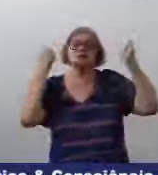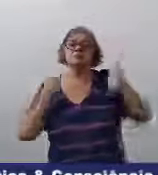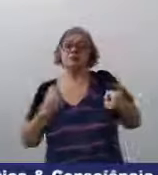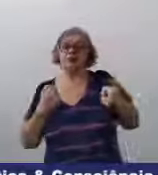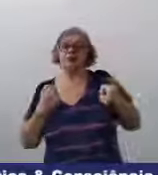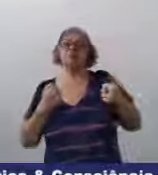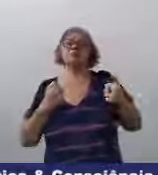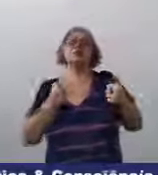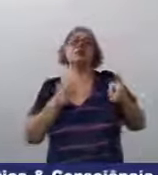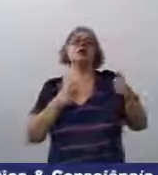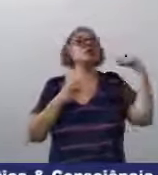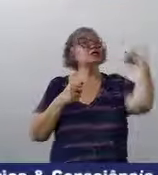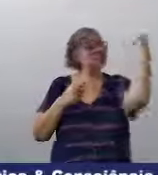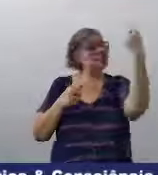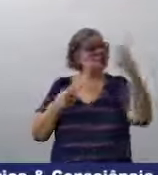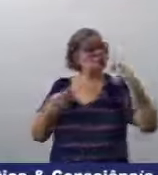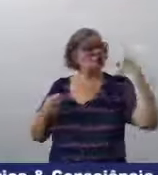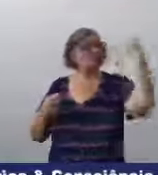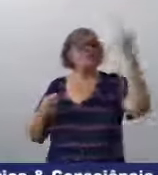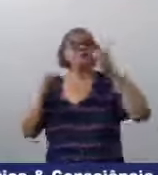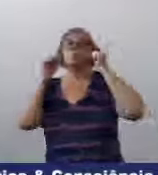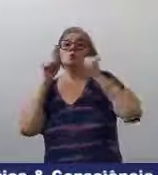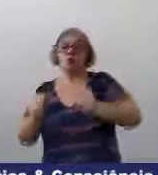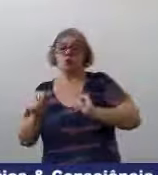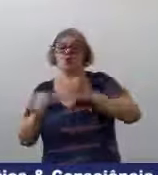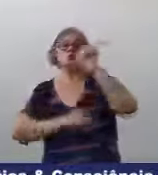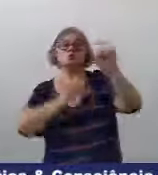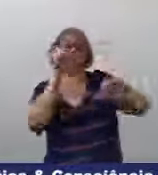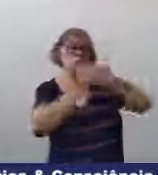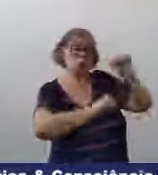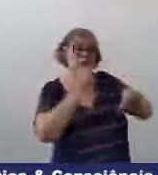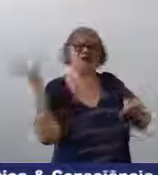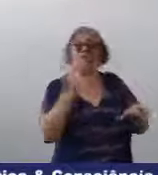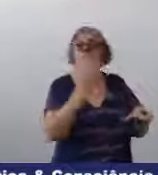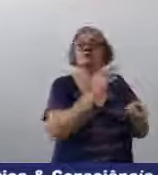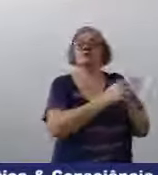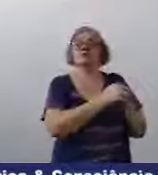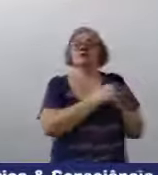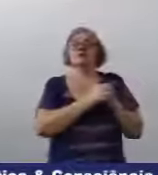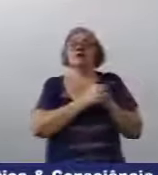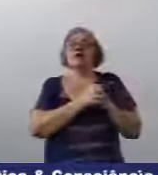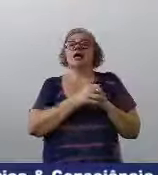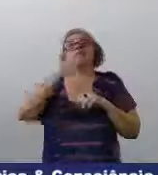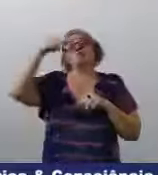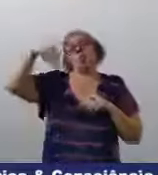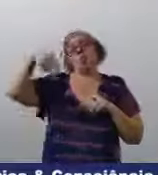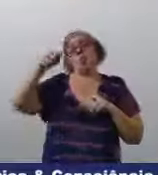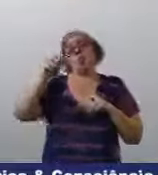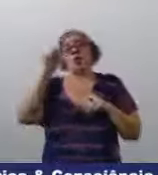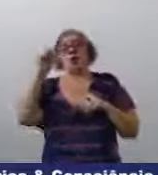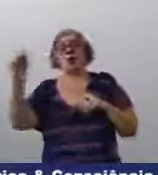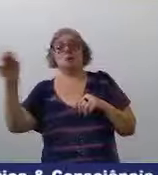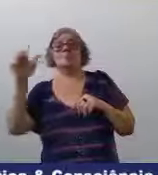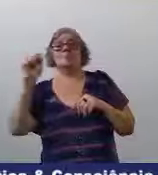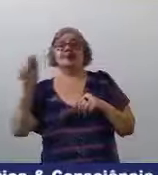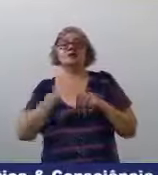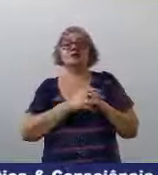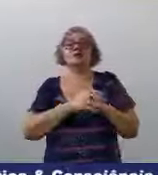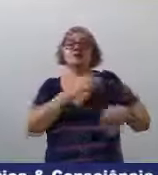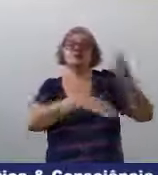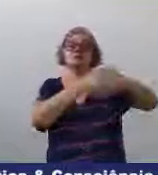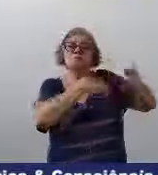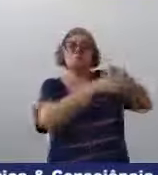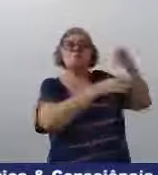ideia do tempo. Mas por que é tão difícil aceitar que tempo pode mudar com a velocidade, com a concentração de massa, com tudo